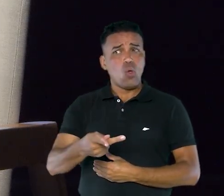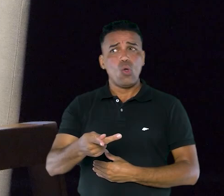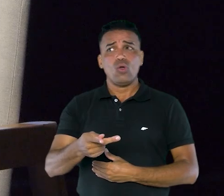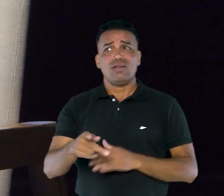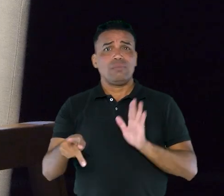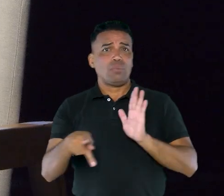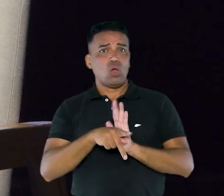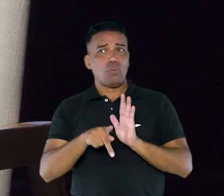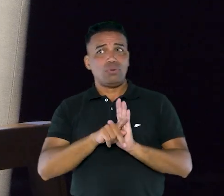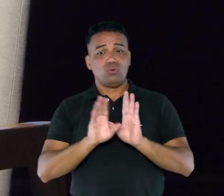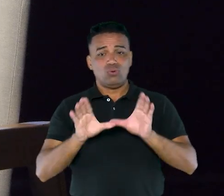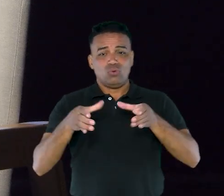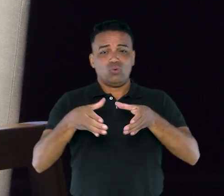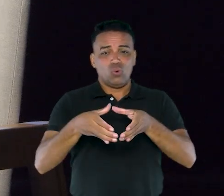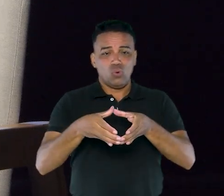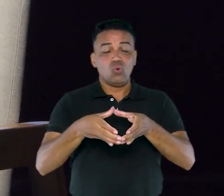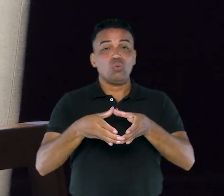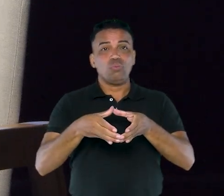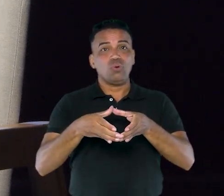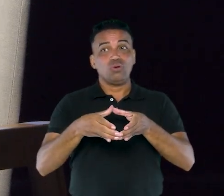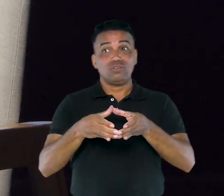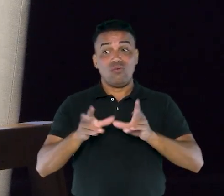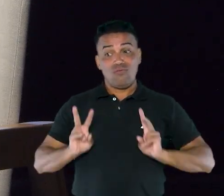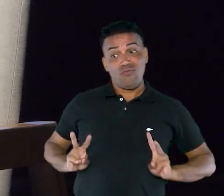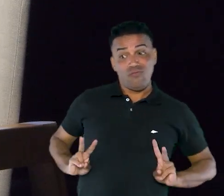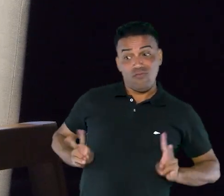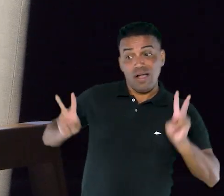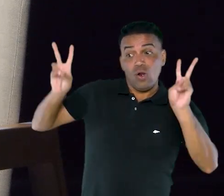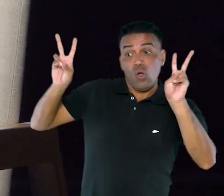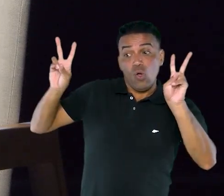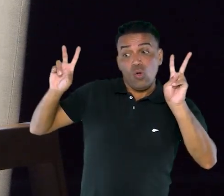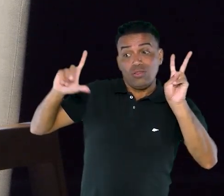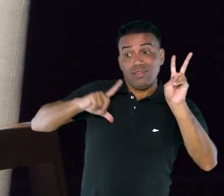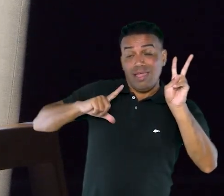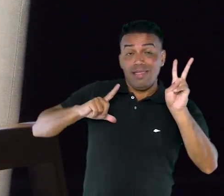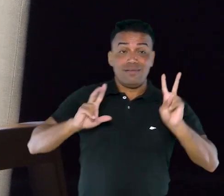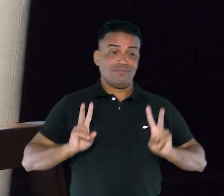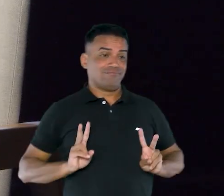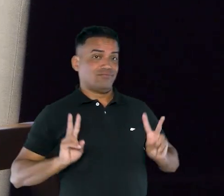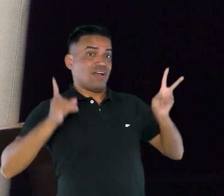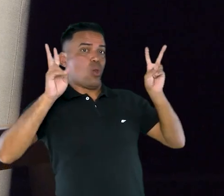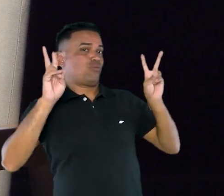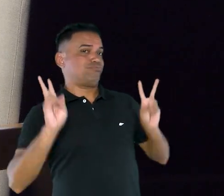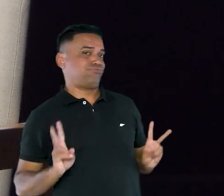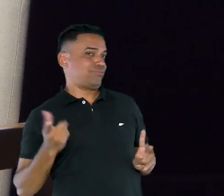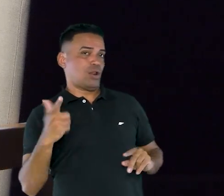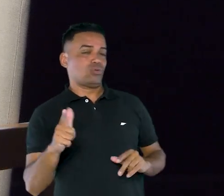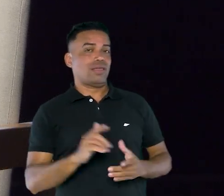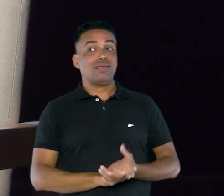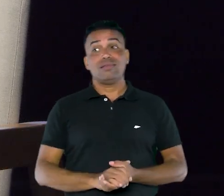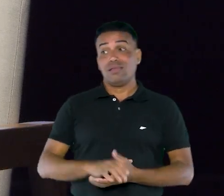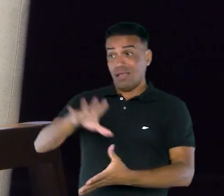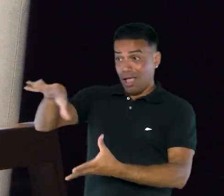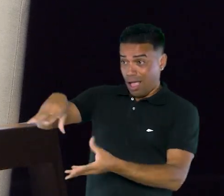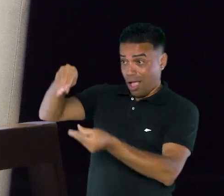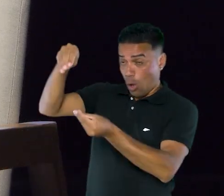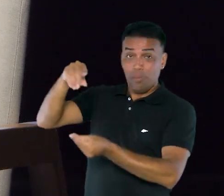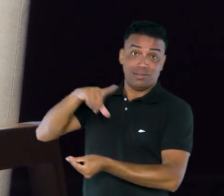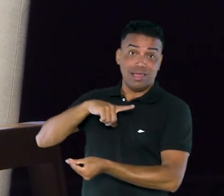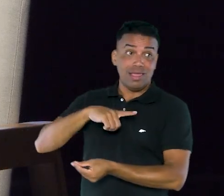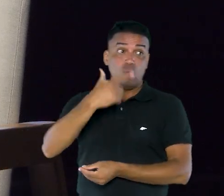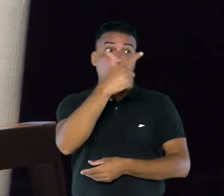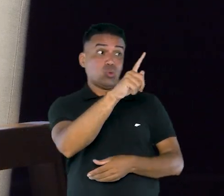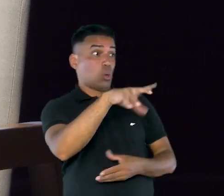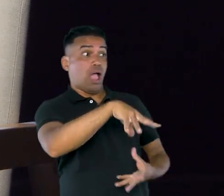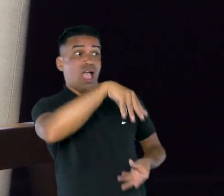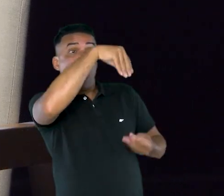não tem agência, ou seja, quem vale e quem não vale, né? Quem a gente julga ter alma e quem a gente julga não ter alma.